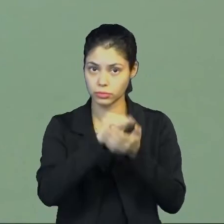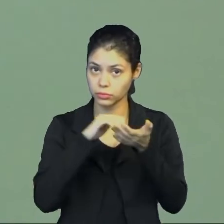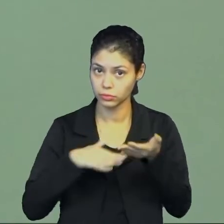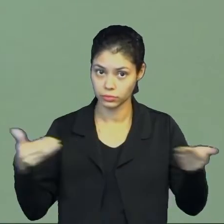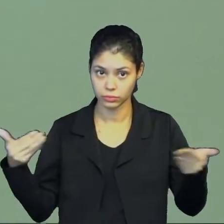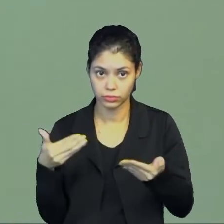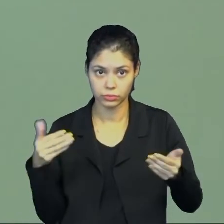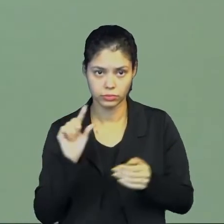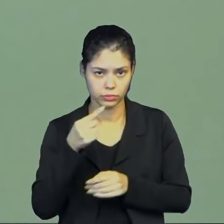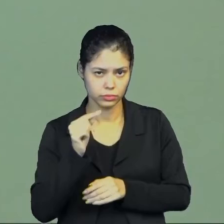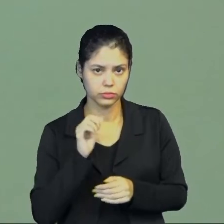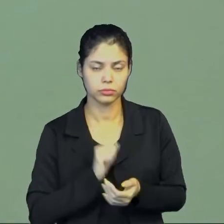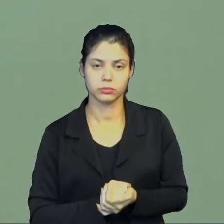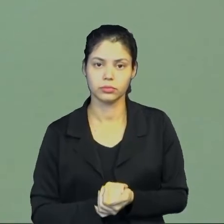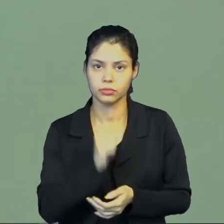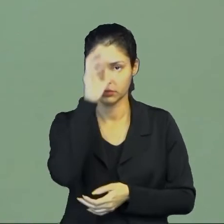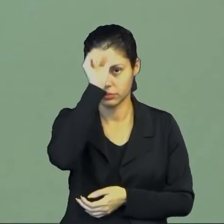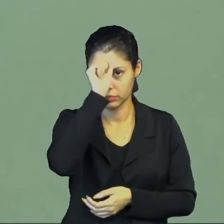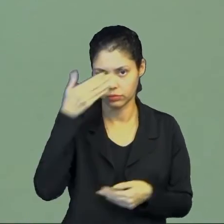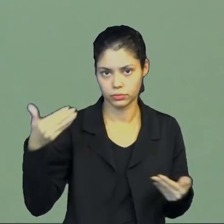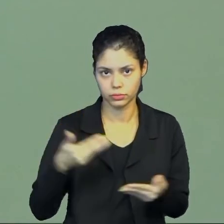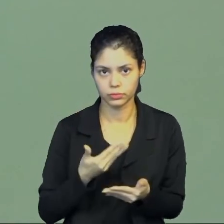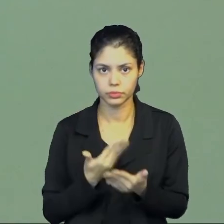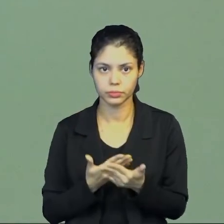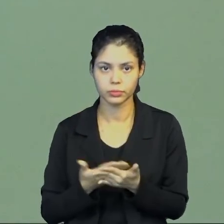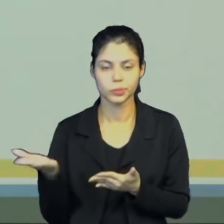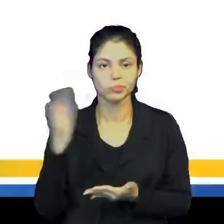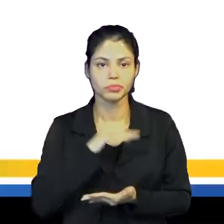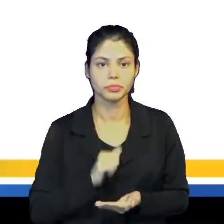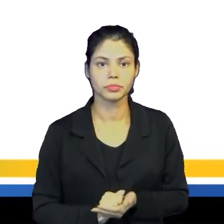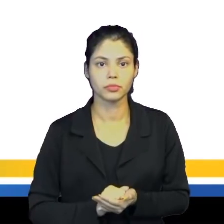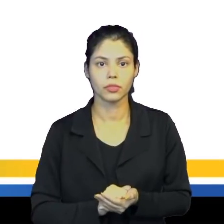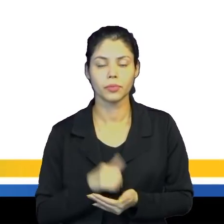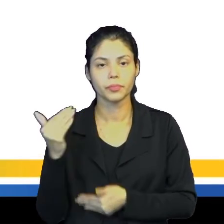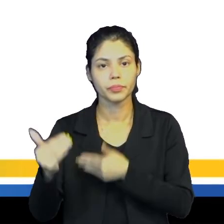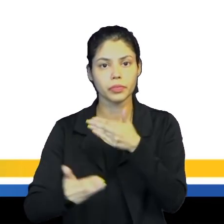Vamos exercitar um pouco o que nós aprendemos na aula de hoje. Vamos lá?